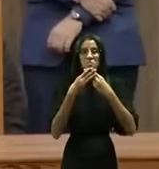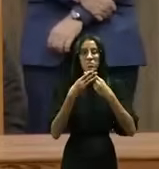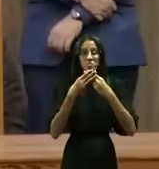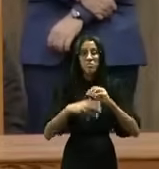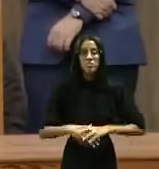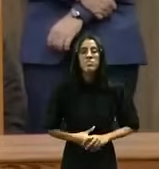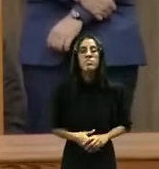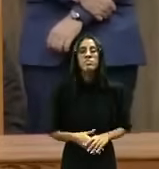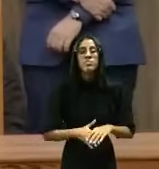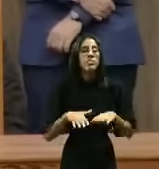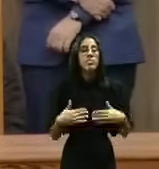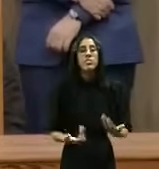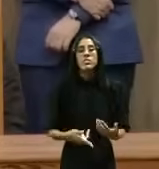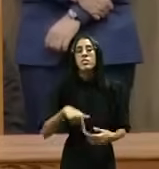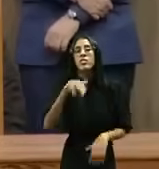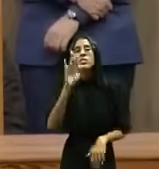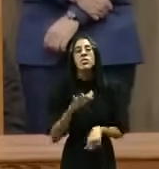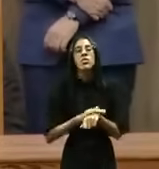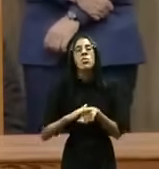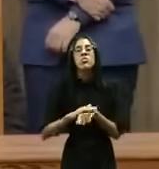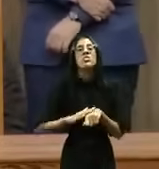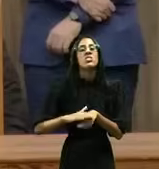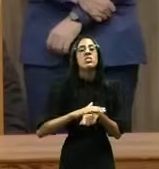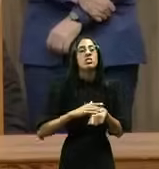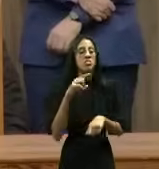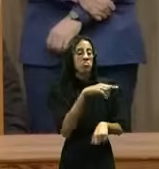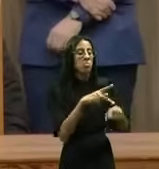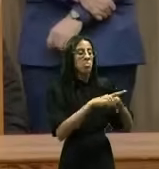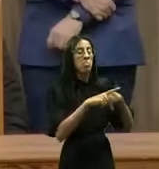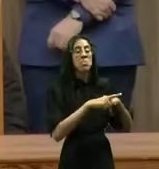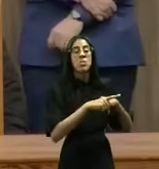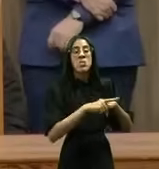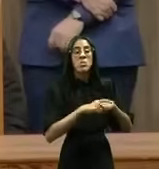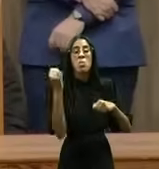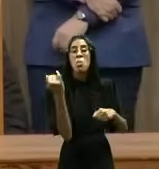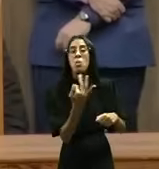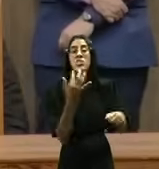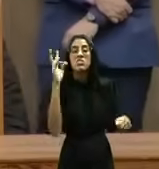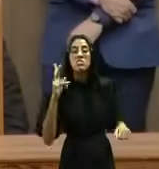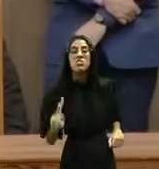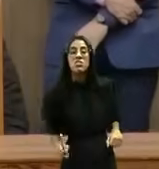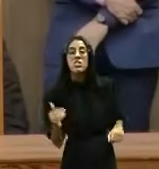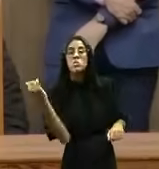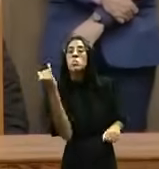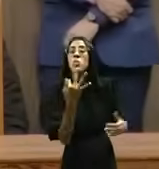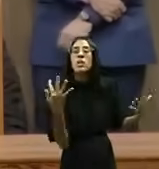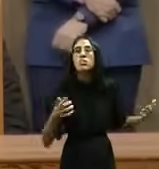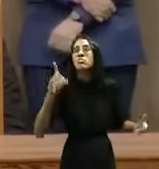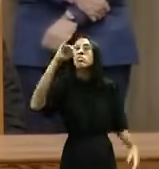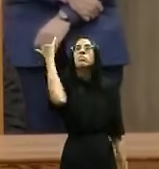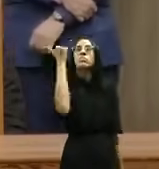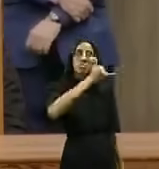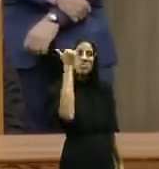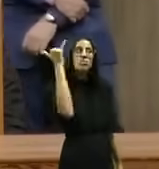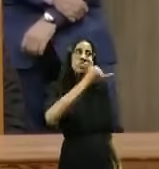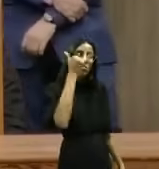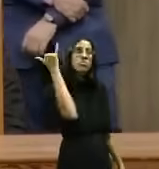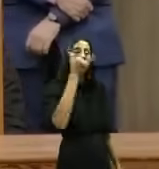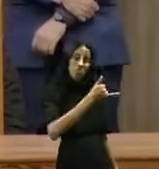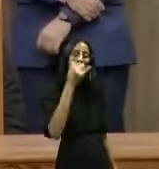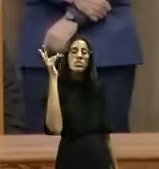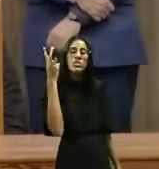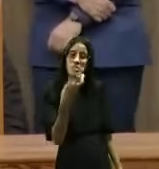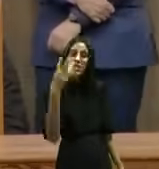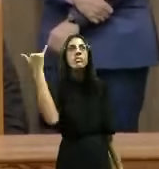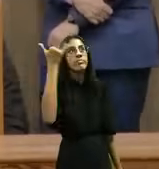Quem era que tava falando com Pedro quantas vezes Deus falou com Pedro TR olha irmão tem crente que é teimoso velho tem cabeça